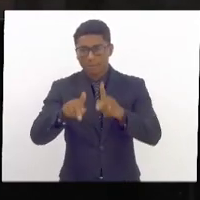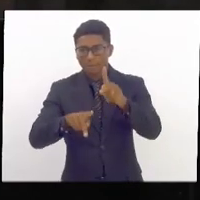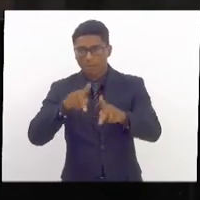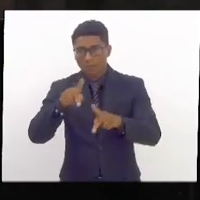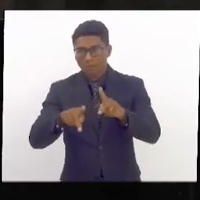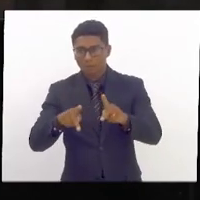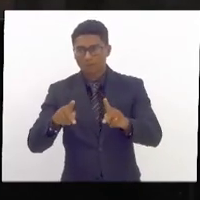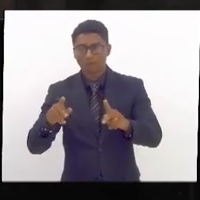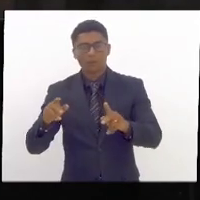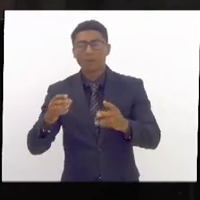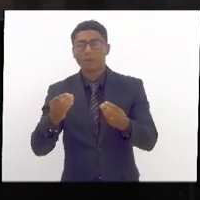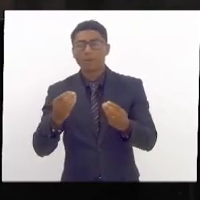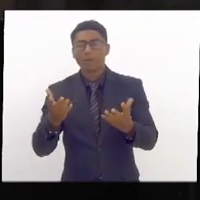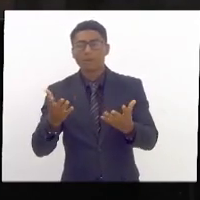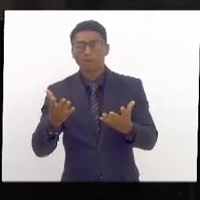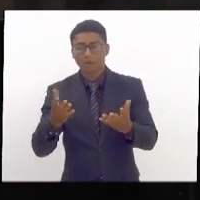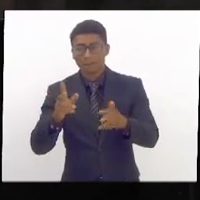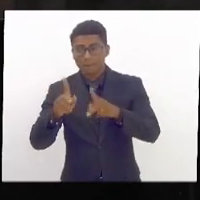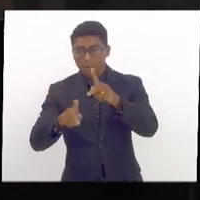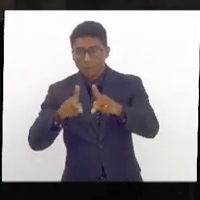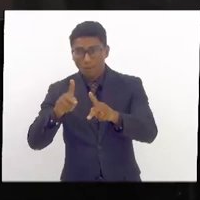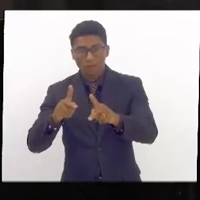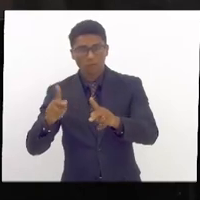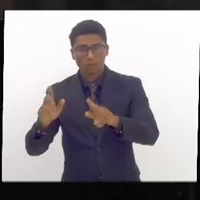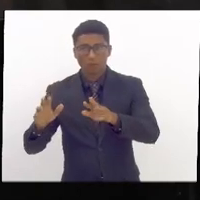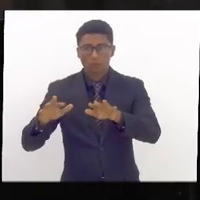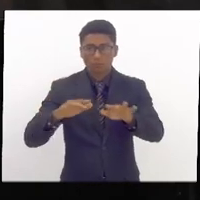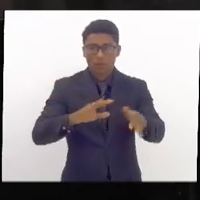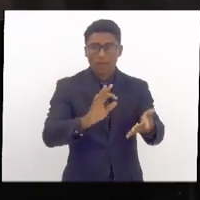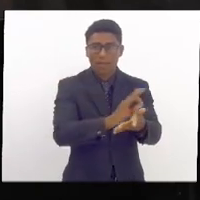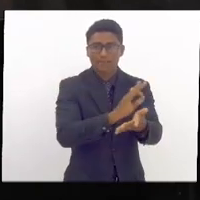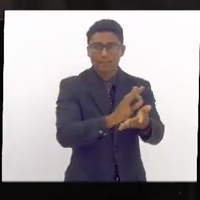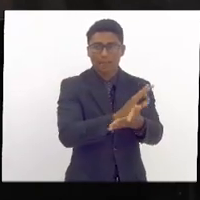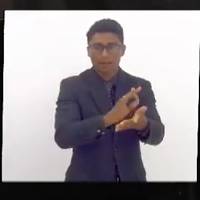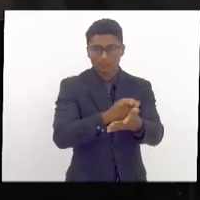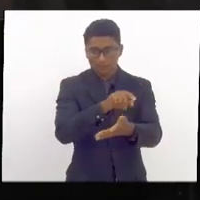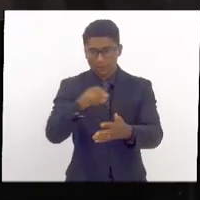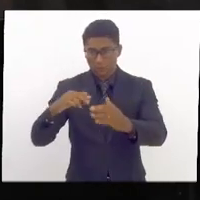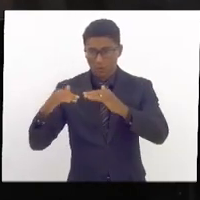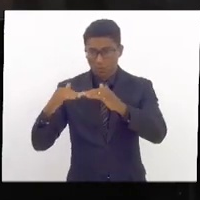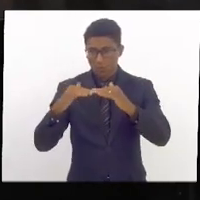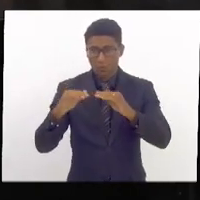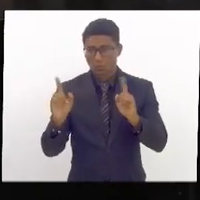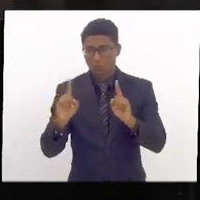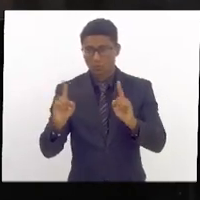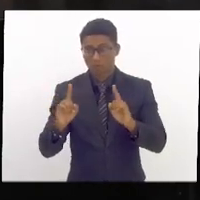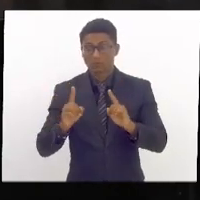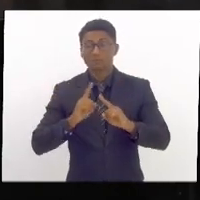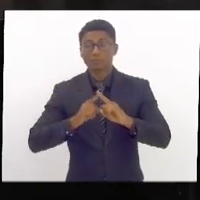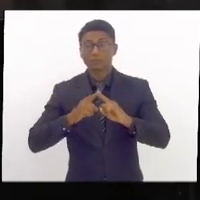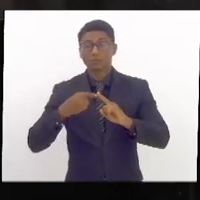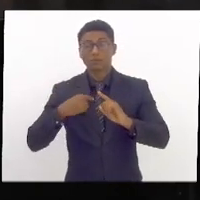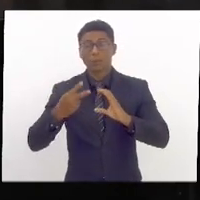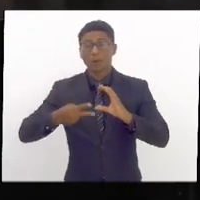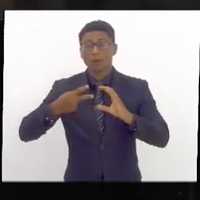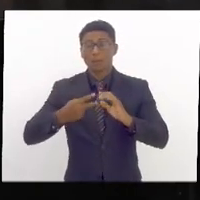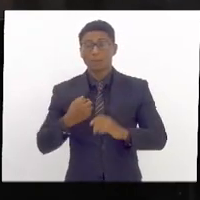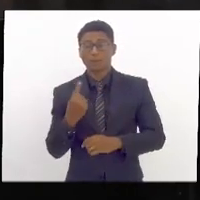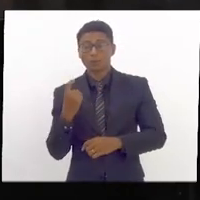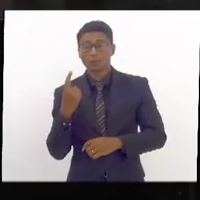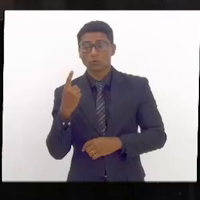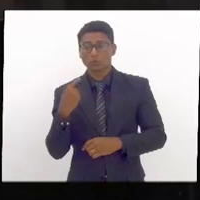realmente concordava com aquele tipo de projeto. Porque lá na Câmara dos Vereadores, já que eu estava solitário, eu queria